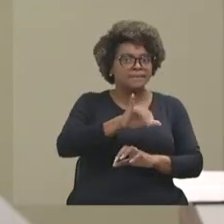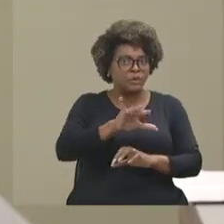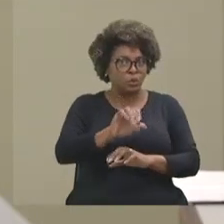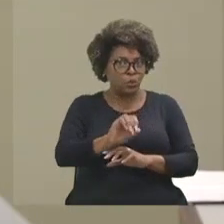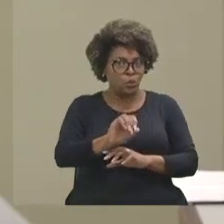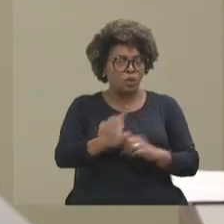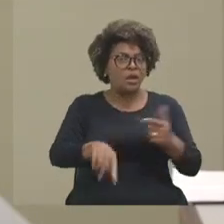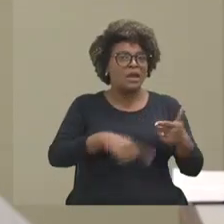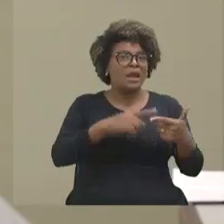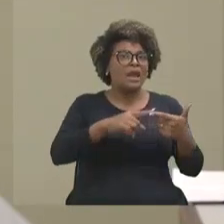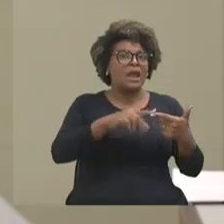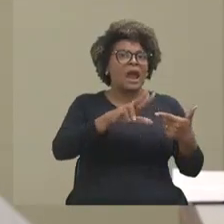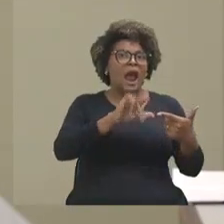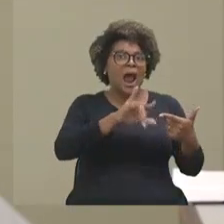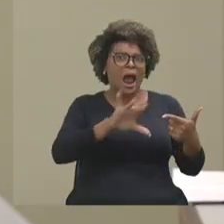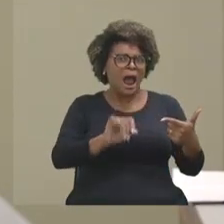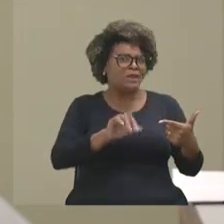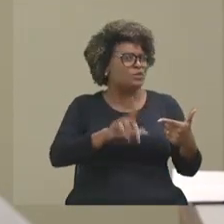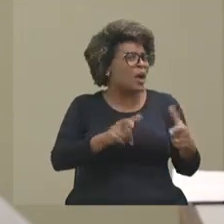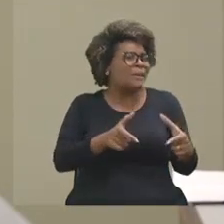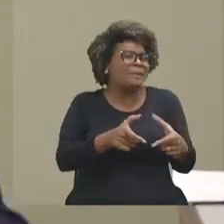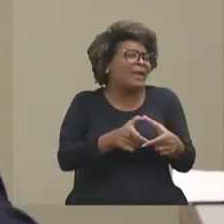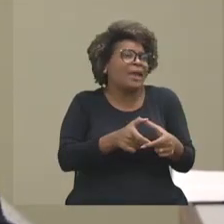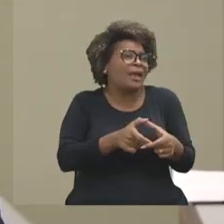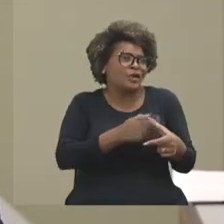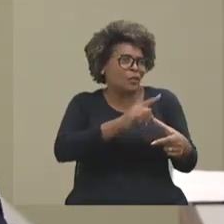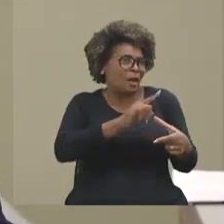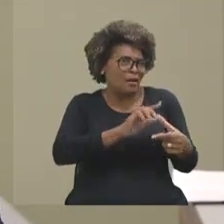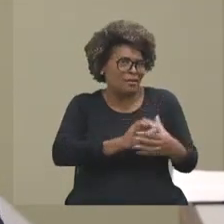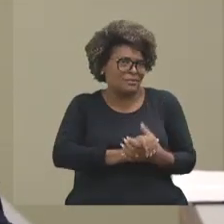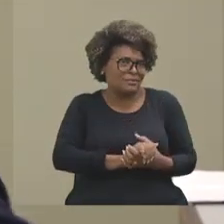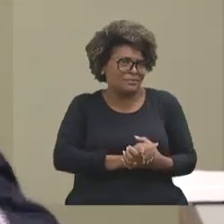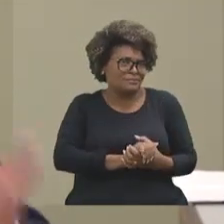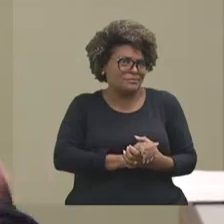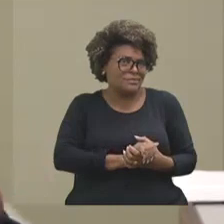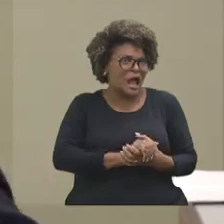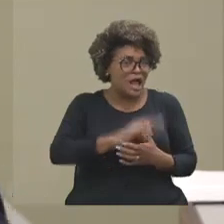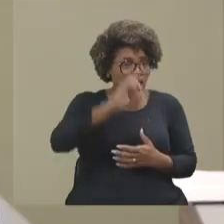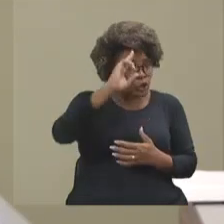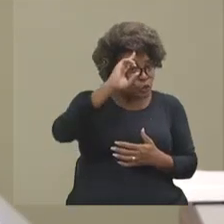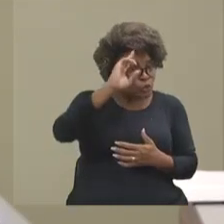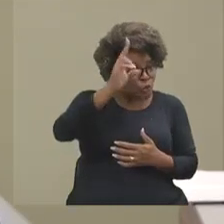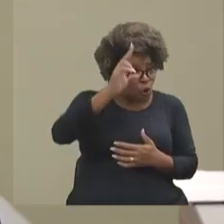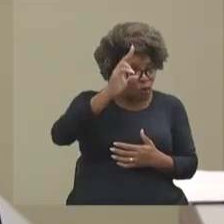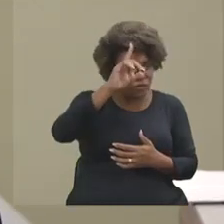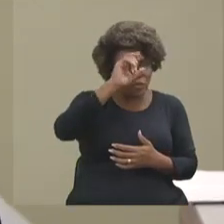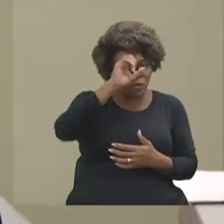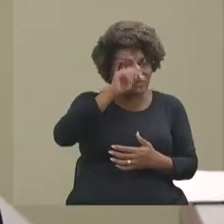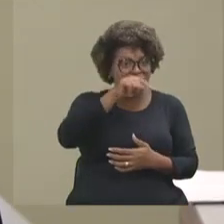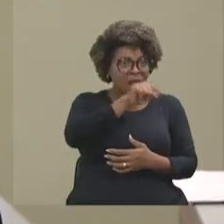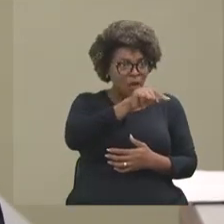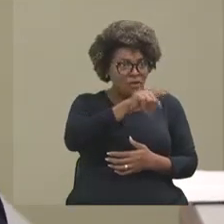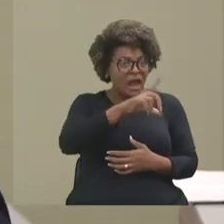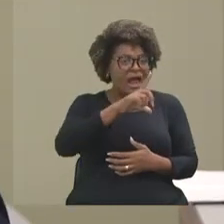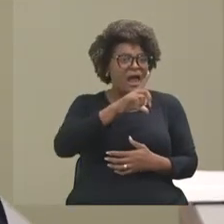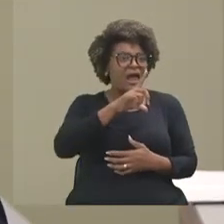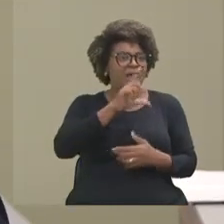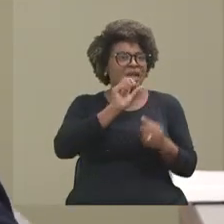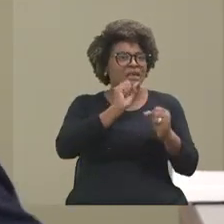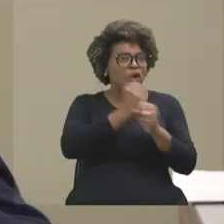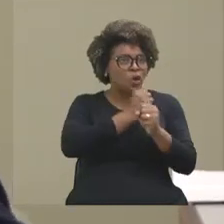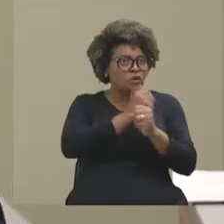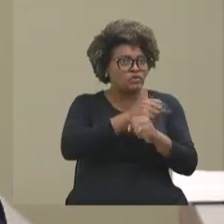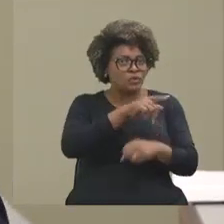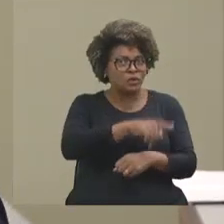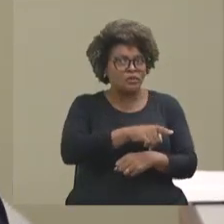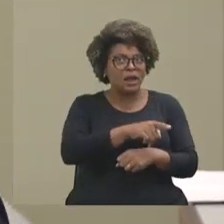uma casa muito singela era uma coisa muito pequena e o dono do hospital lá que idealizou o hospital Paulo Prata ele virou